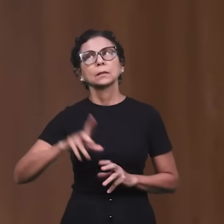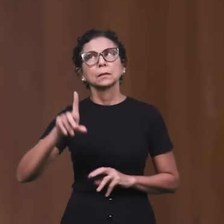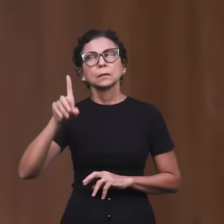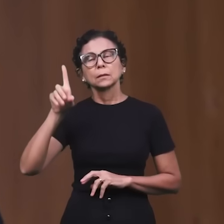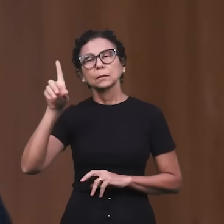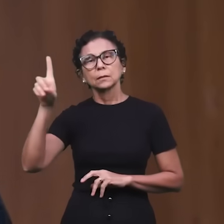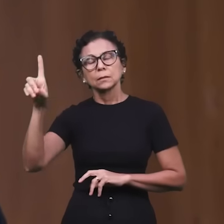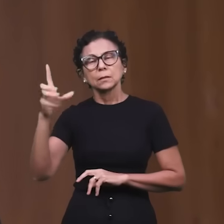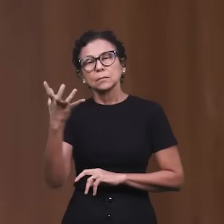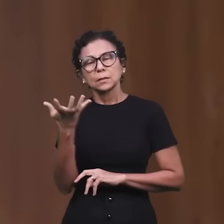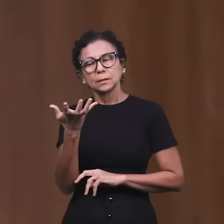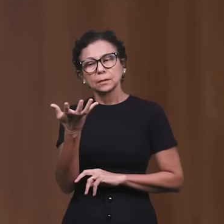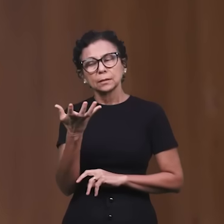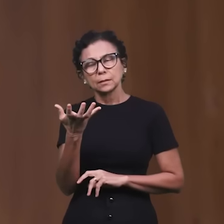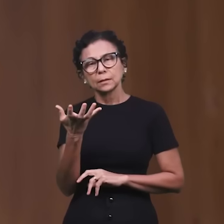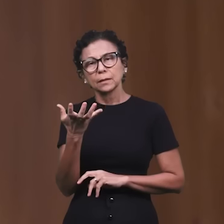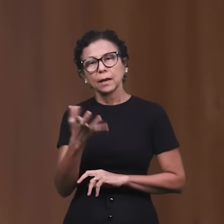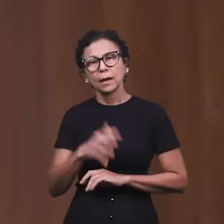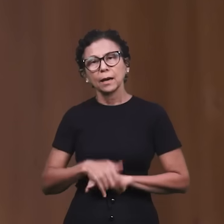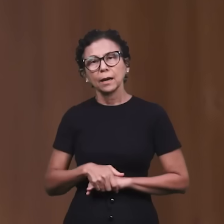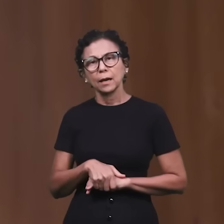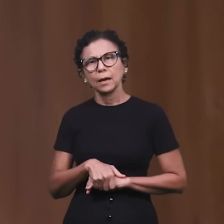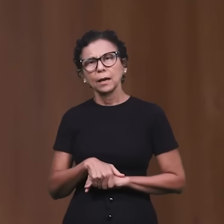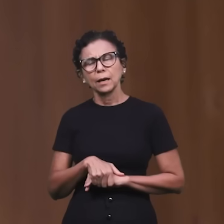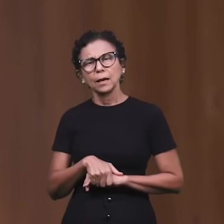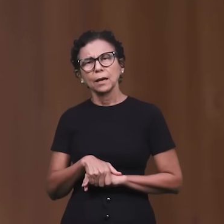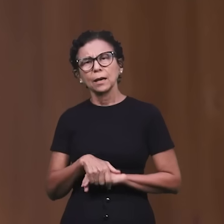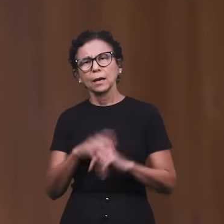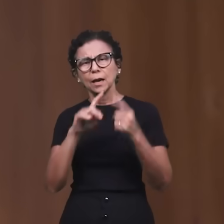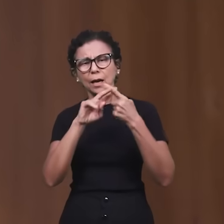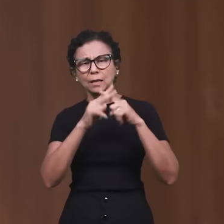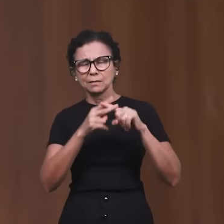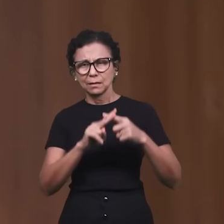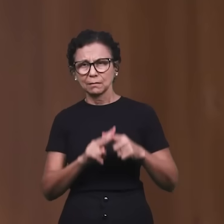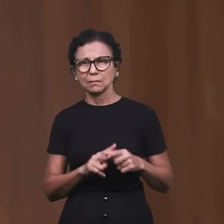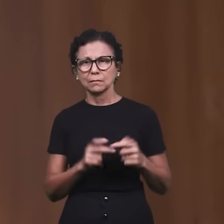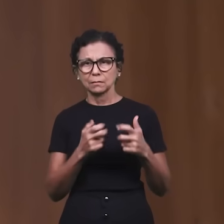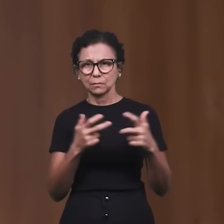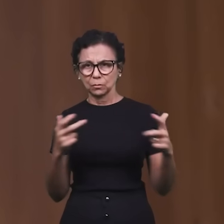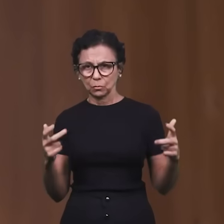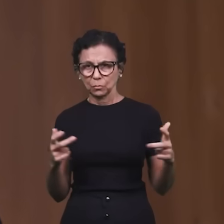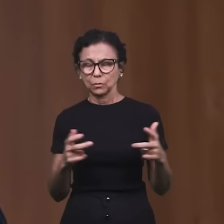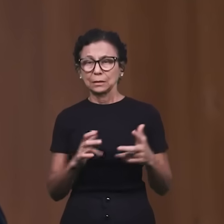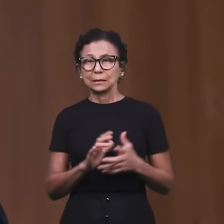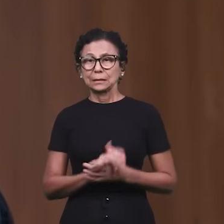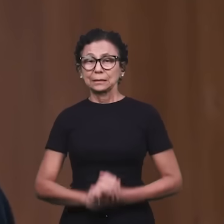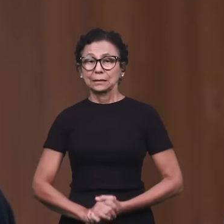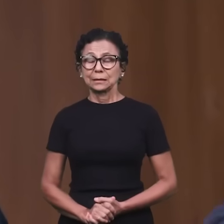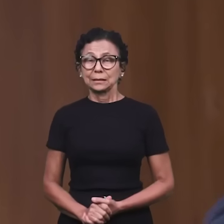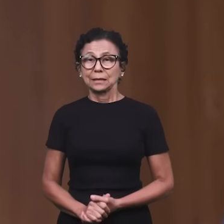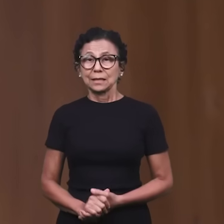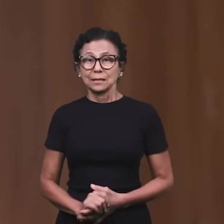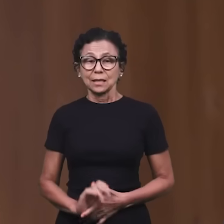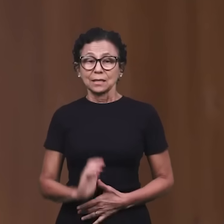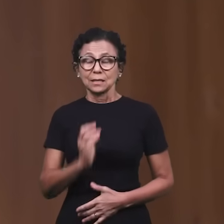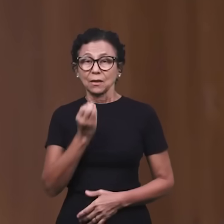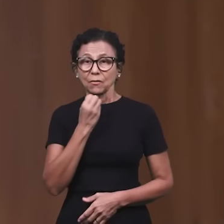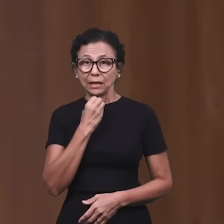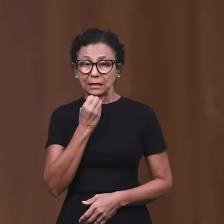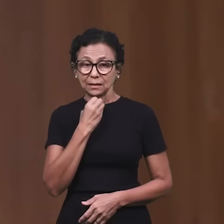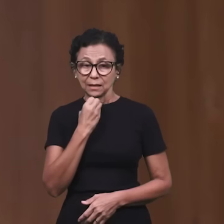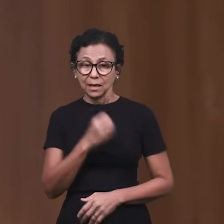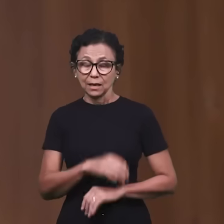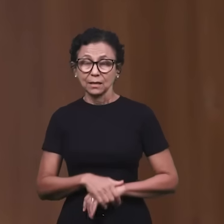Deus, Ele quer ajustar essas coisas na nossa vida. Então, que essas fagulhas, elas